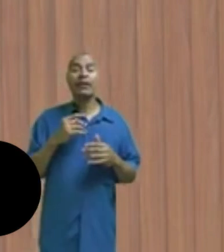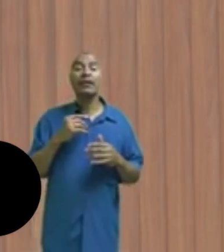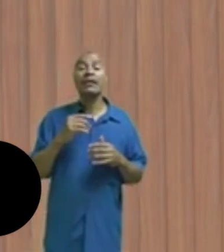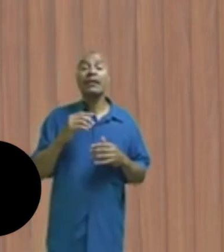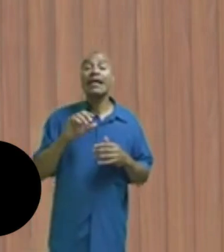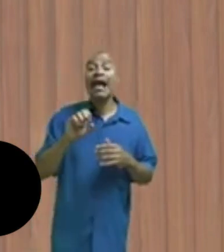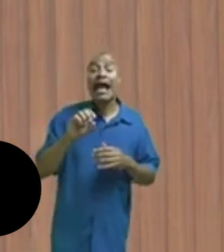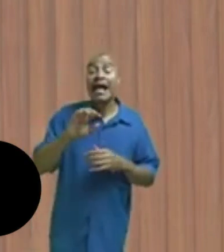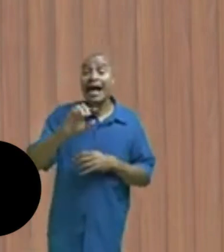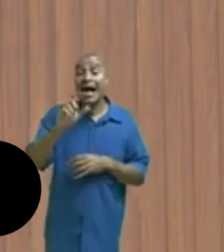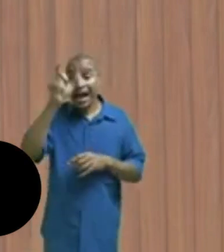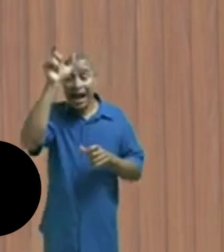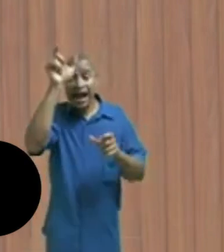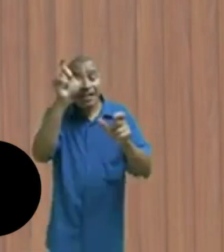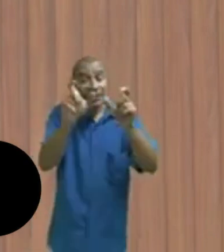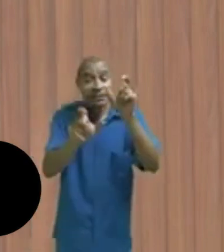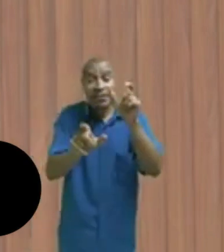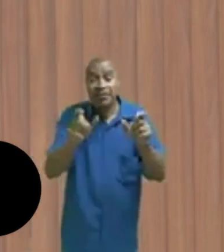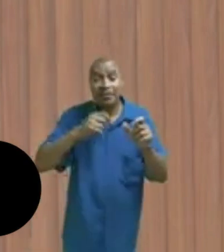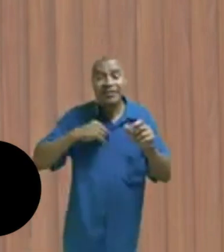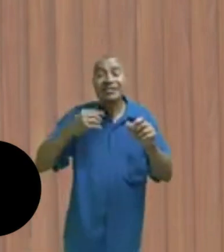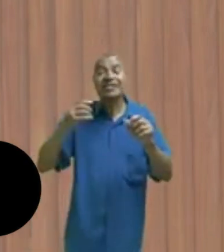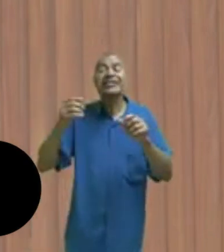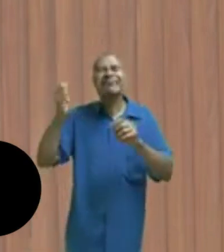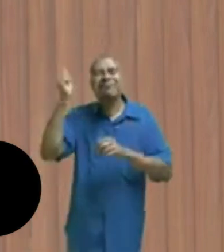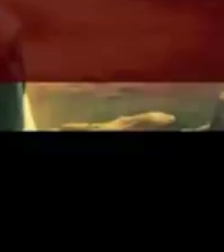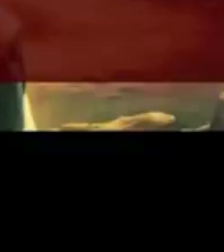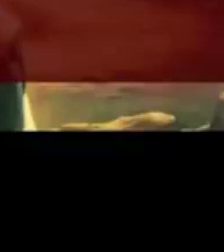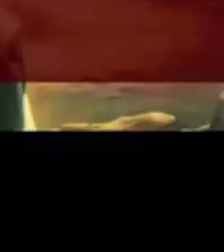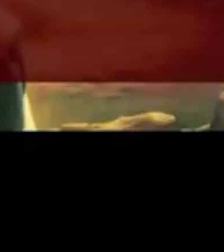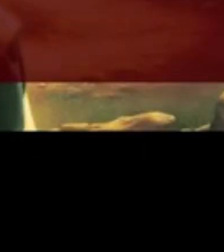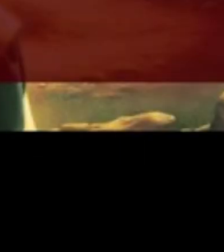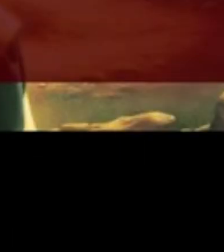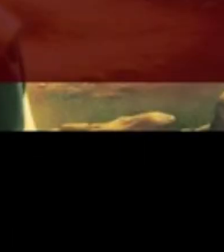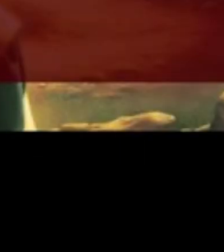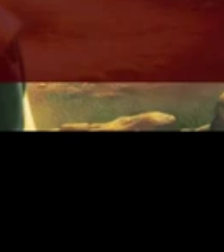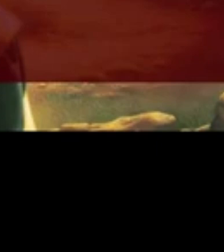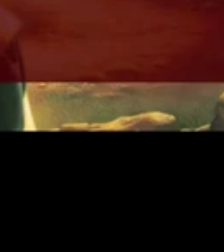Só os que nasceram de novo podem adorar a Deus.